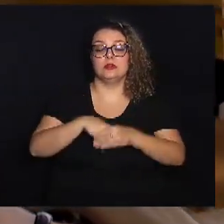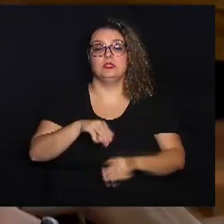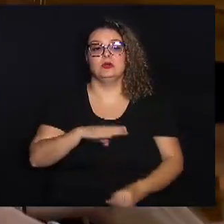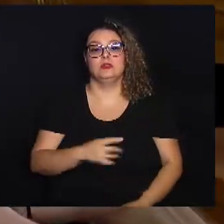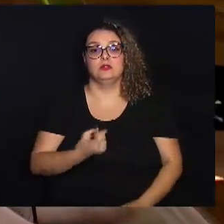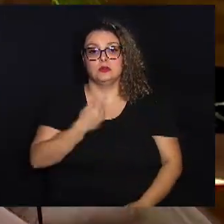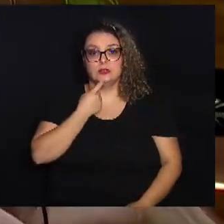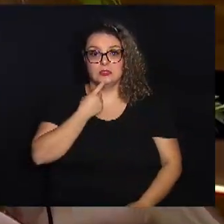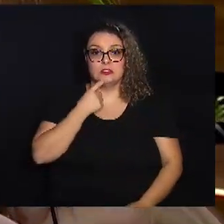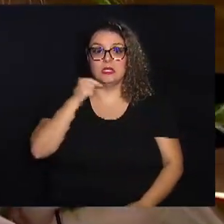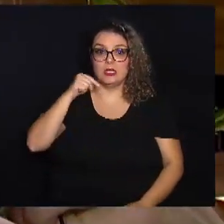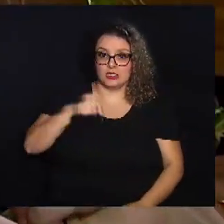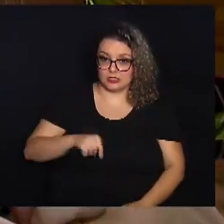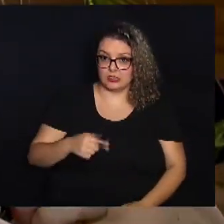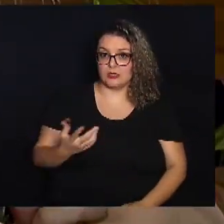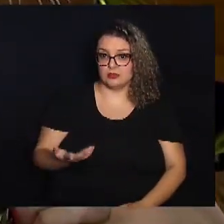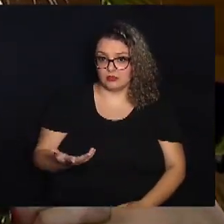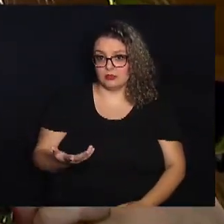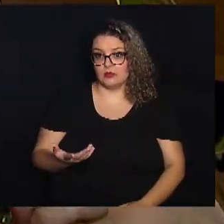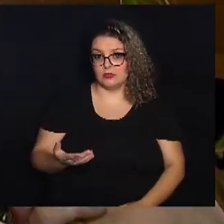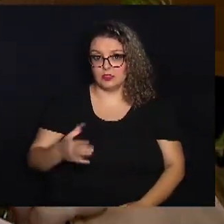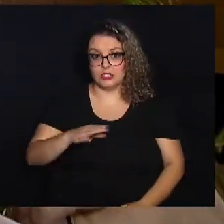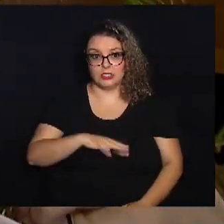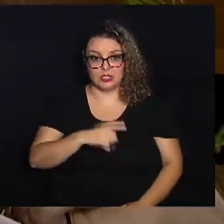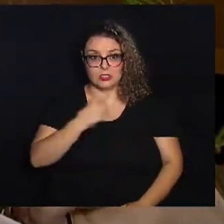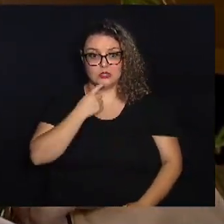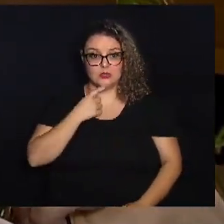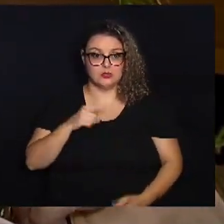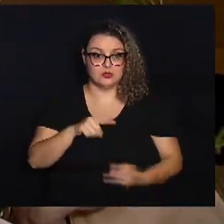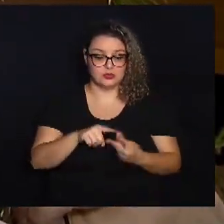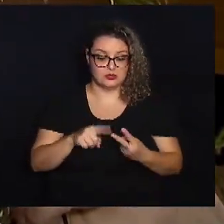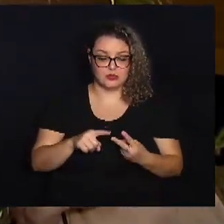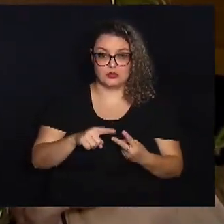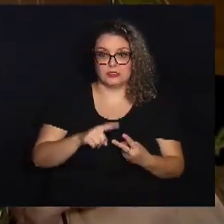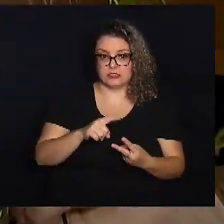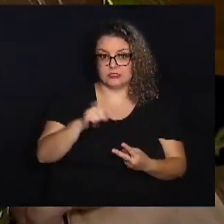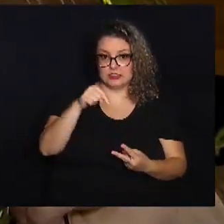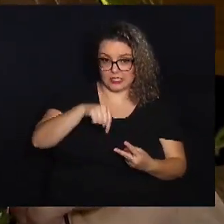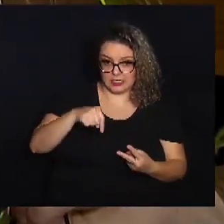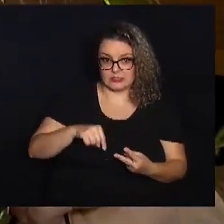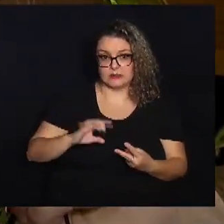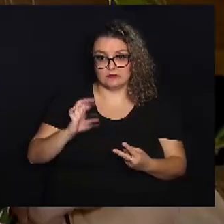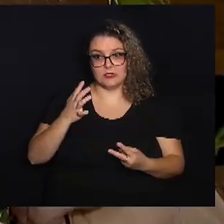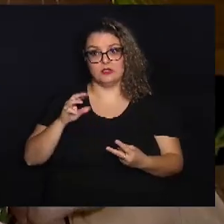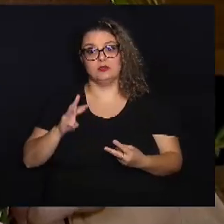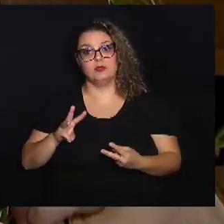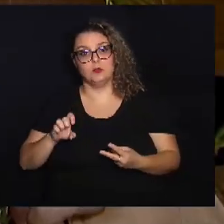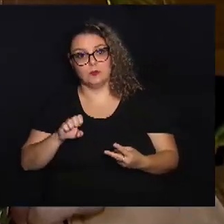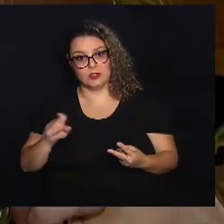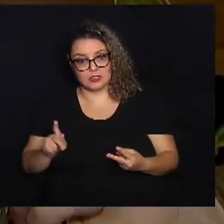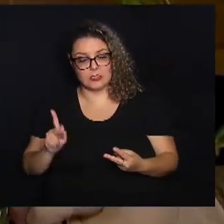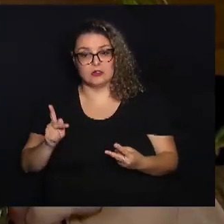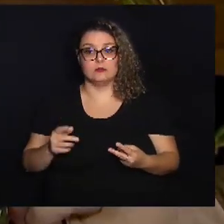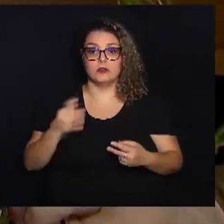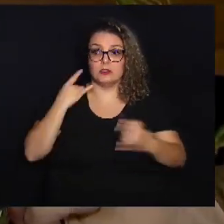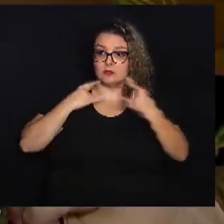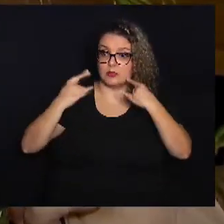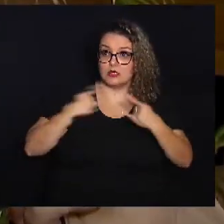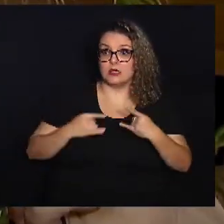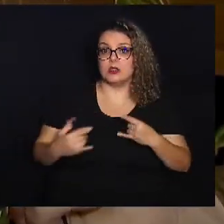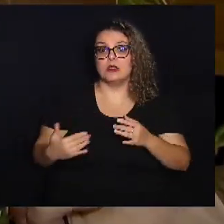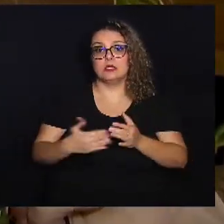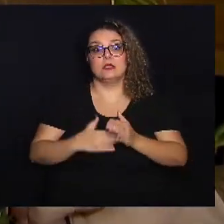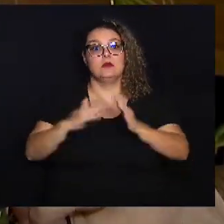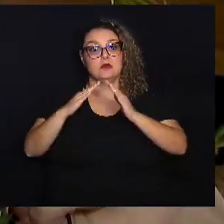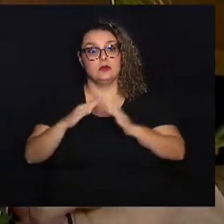Retail Conference e o Campinas Innovation Week, é para marcar, para chamar a atenção das pessoas, até de quem mora aqui, que